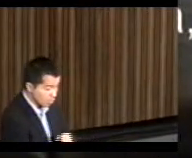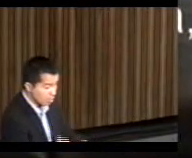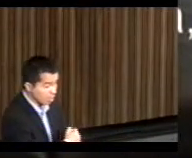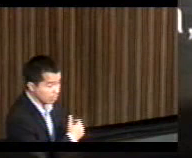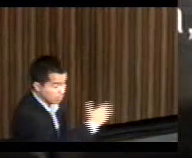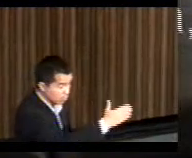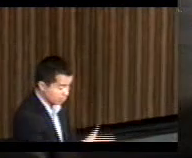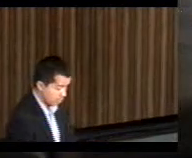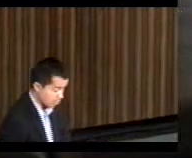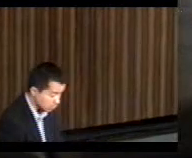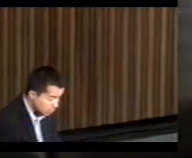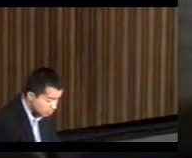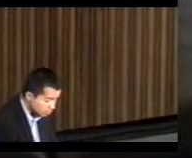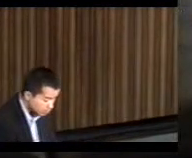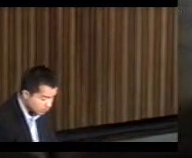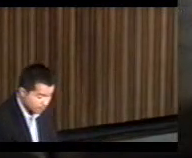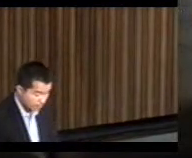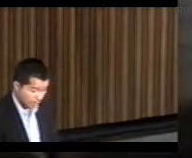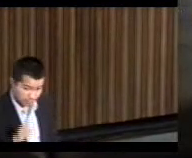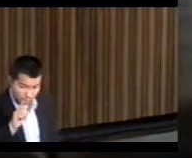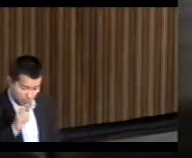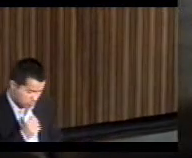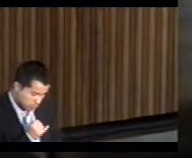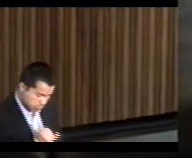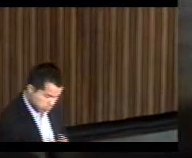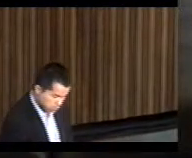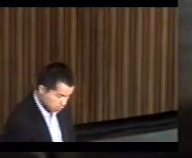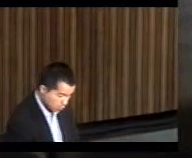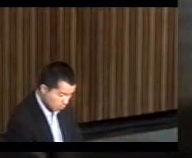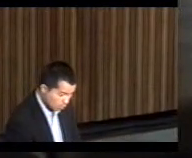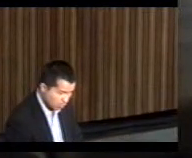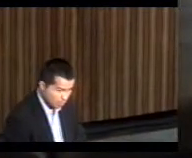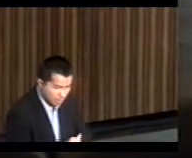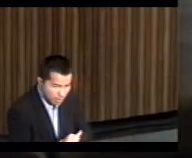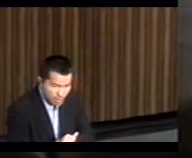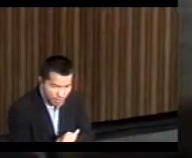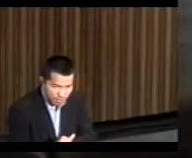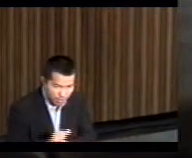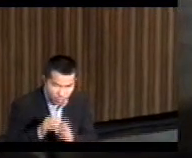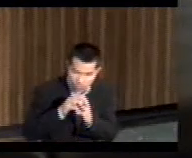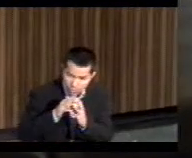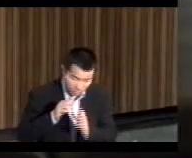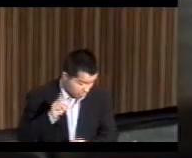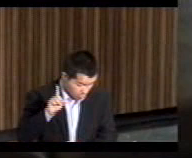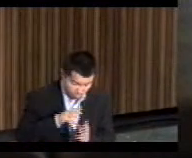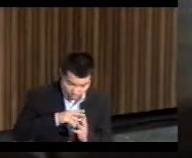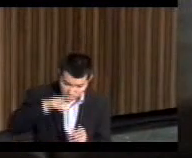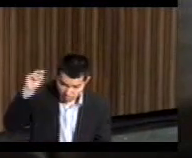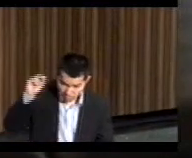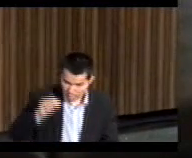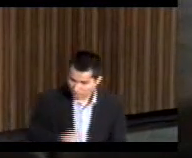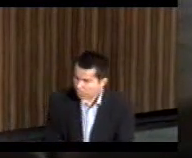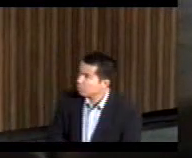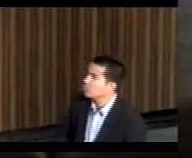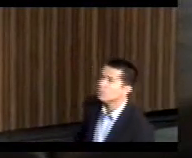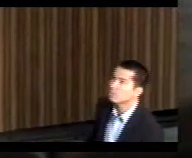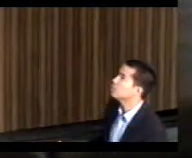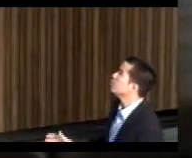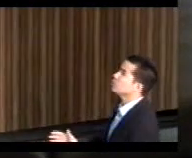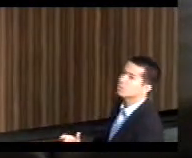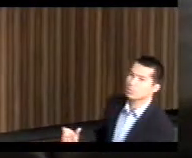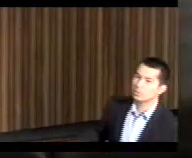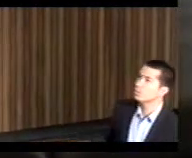que vem. E quando acabou de falar com Abraão, Deus subiu e o deixou. E